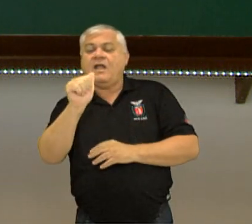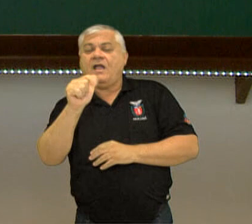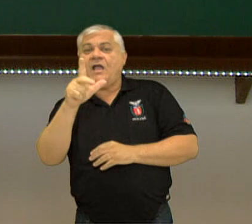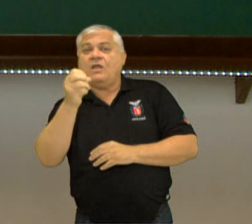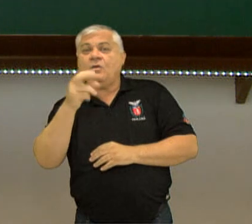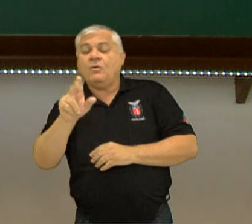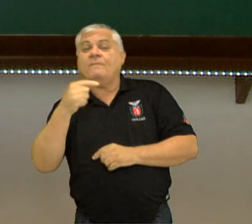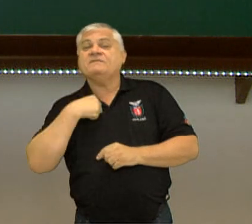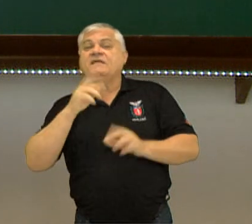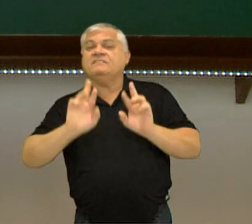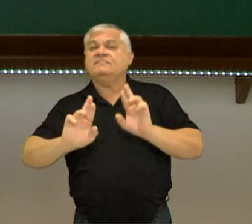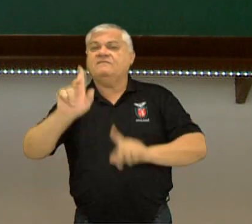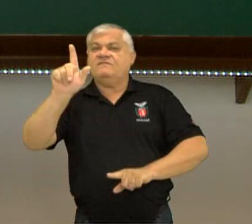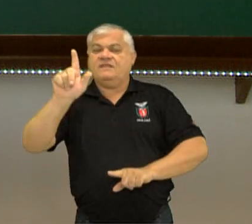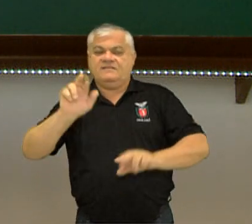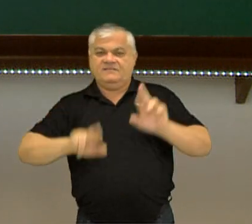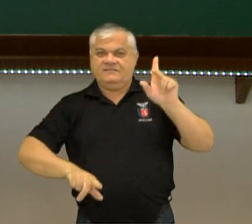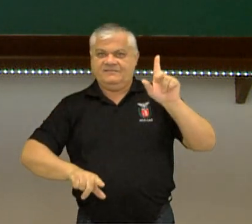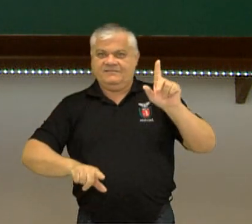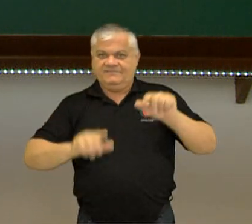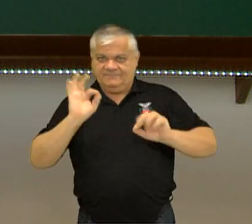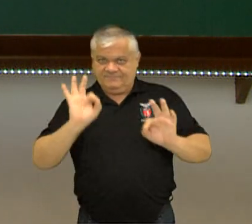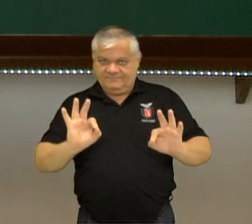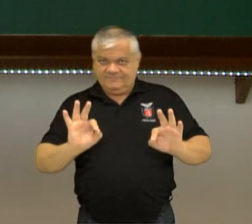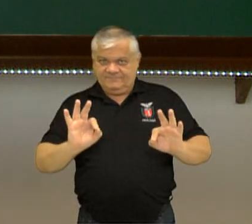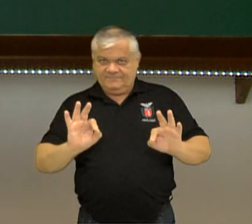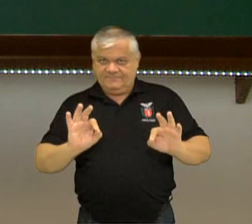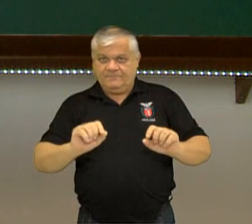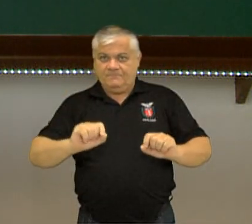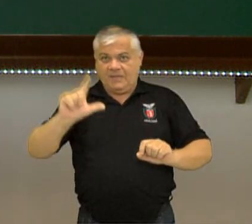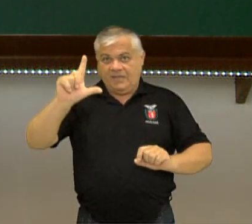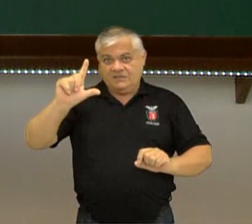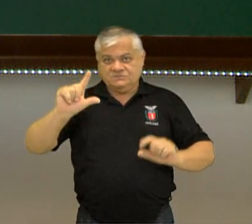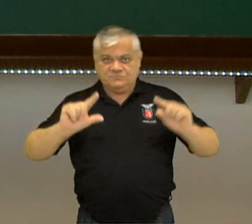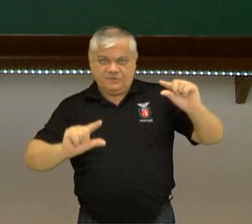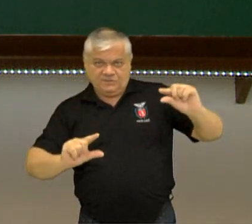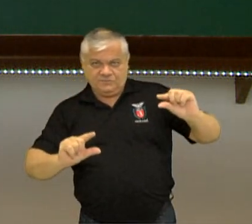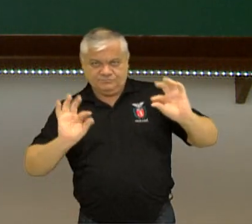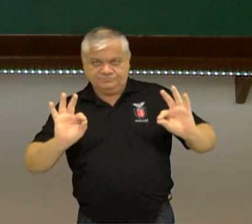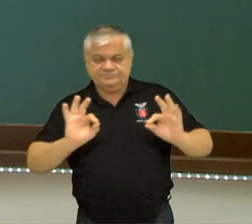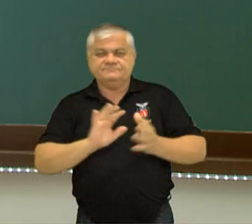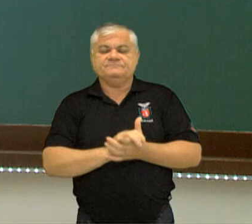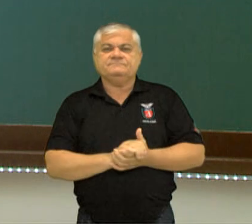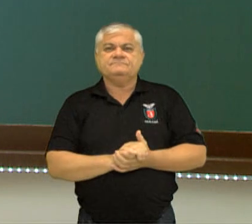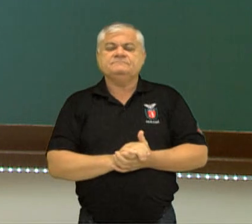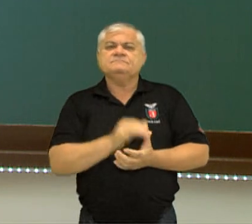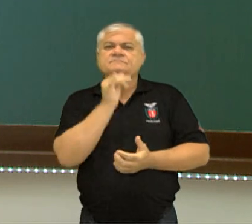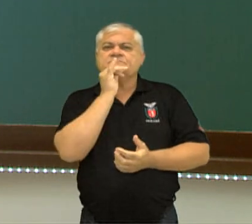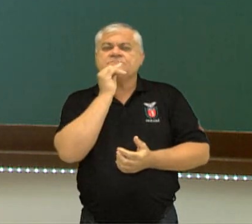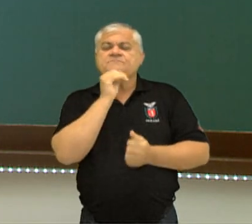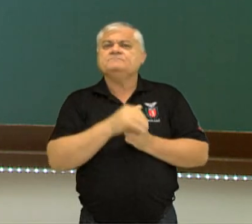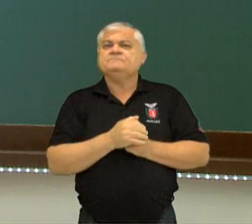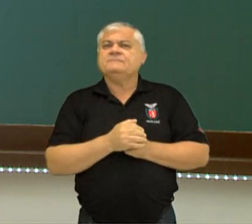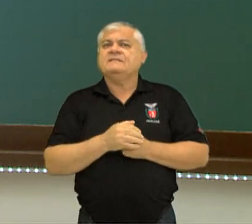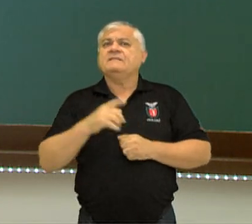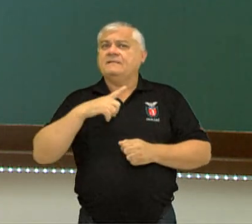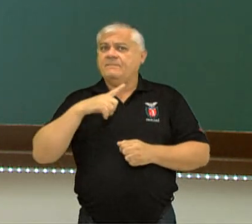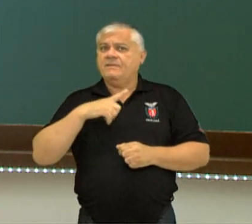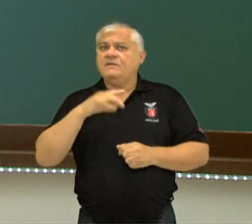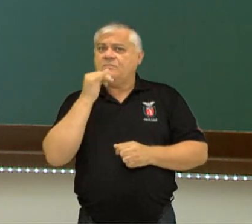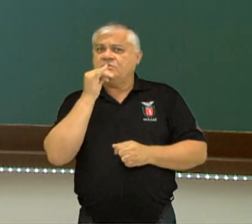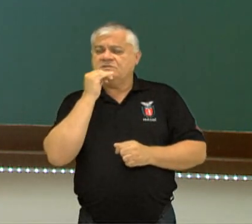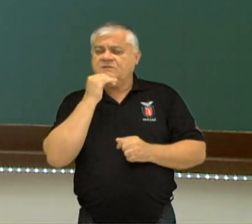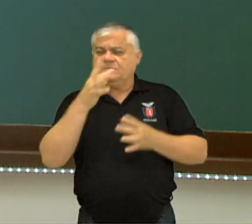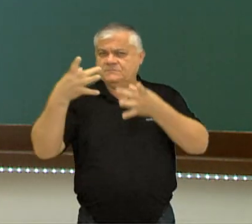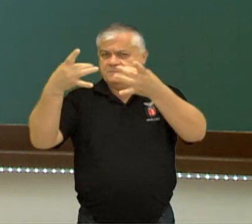que ter diferença de temperatura entre os corpos. Beleza? Pessoal, vale destacar que em cima dessa